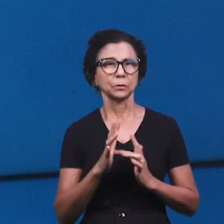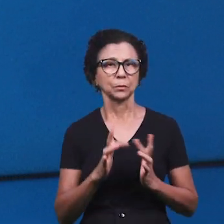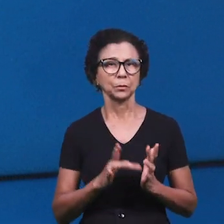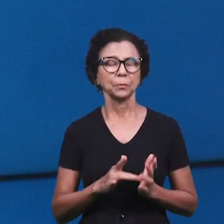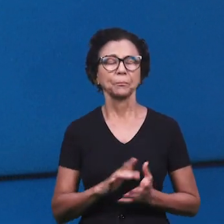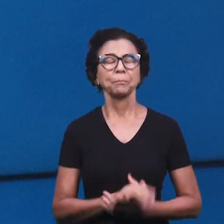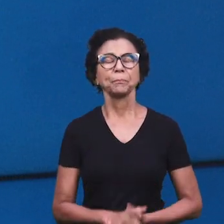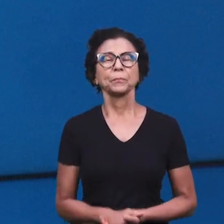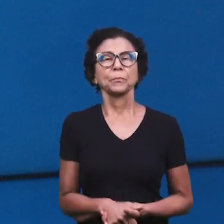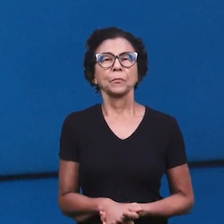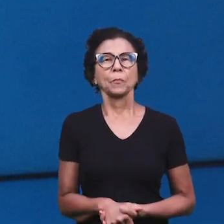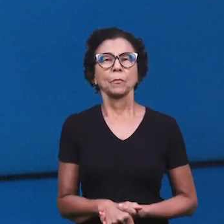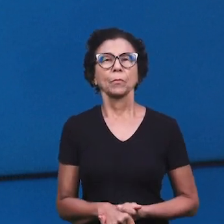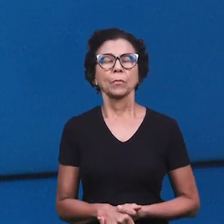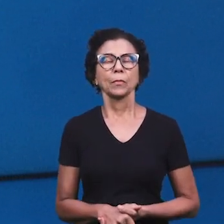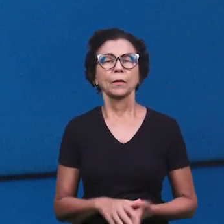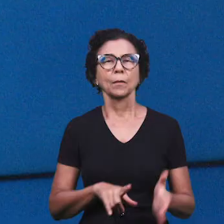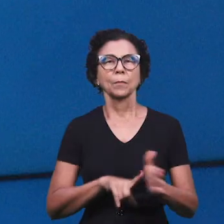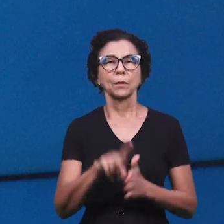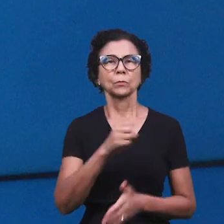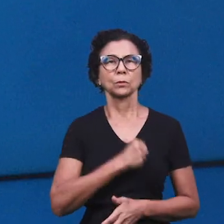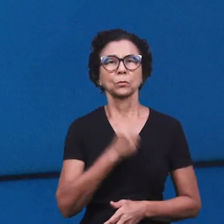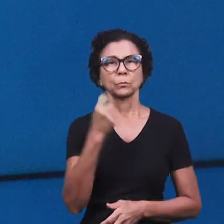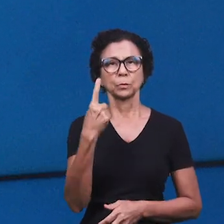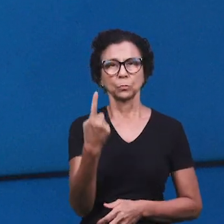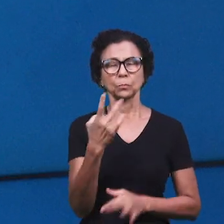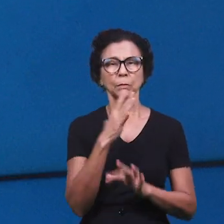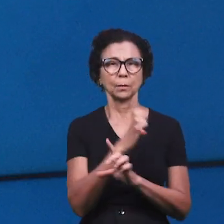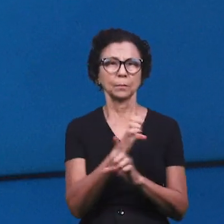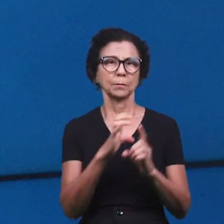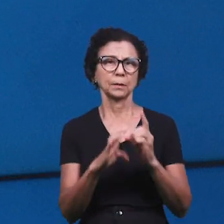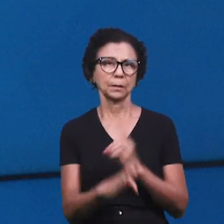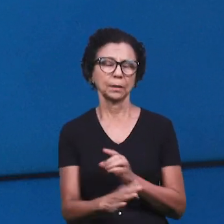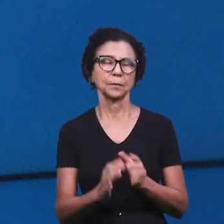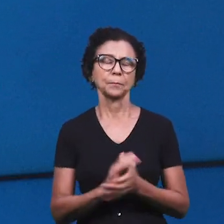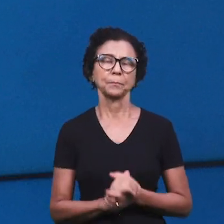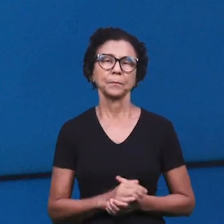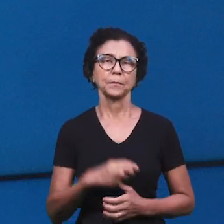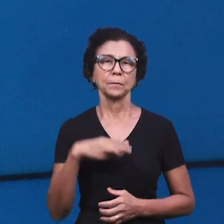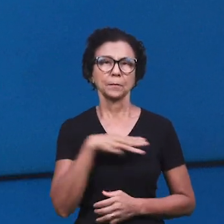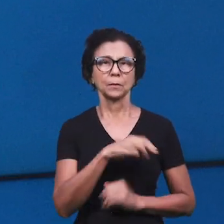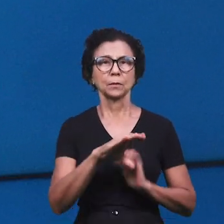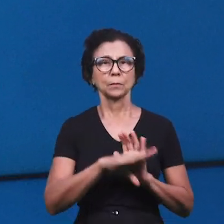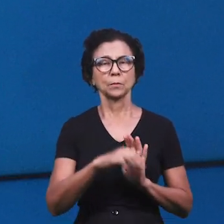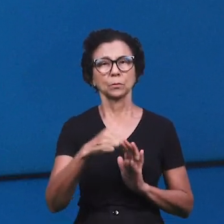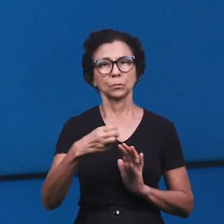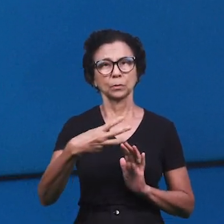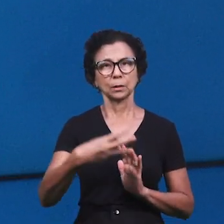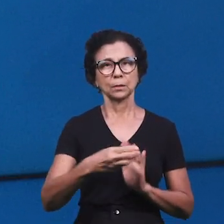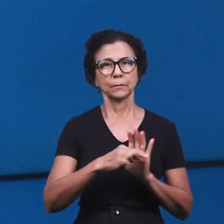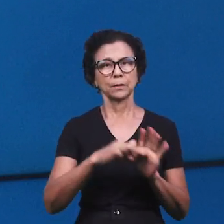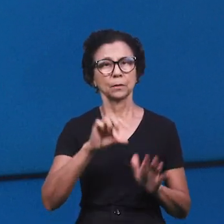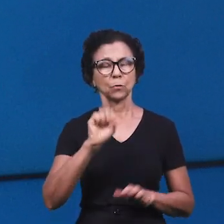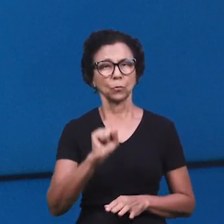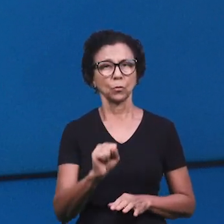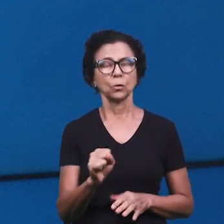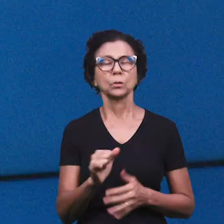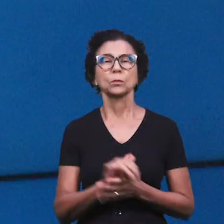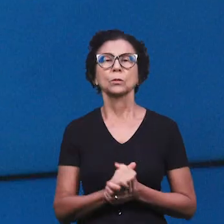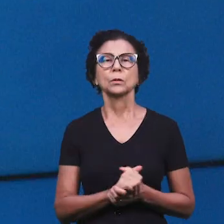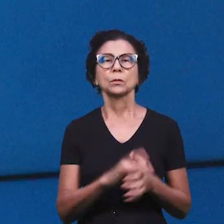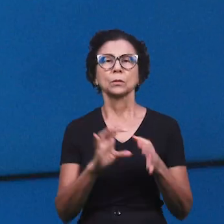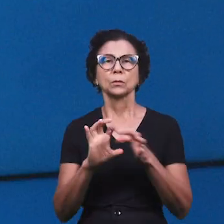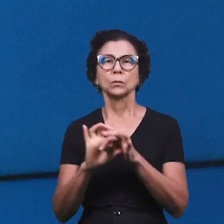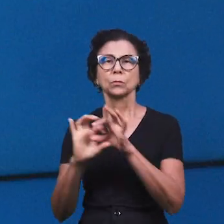Eu respondo a pergunta 1 da Escola Bíblica Dominical, que diz, lendo Mateus capítulo 13, verso 8, vemos profeticamente